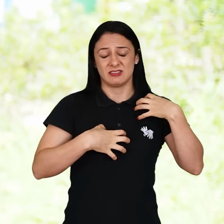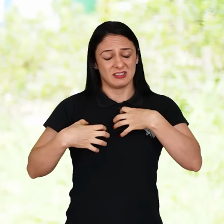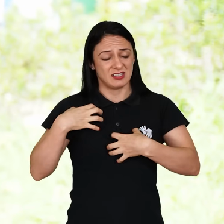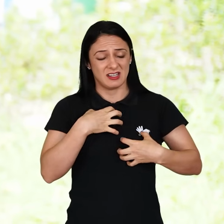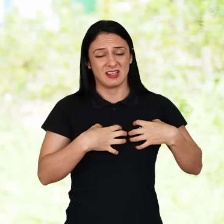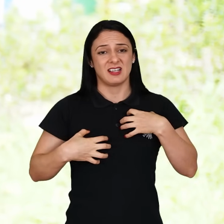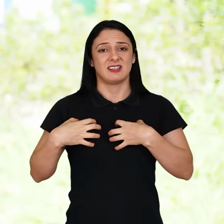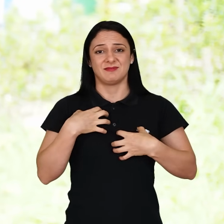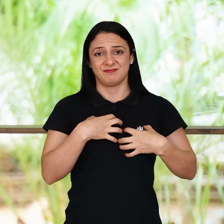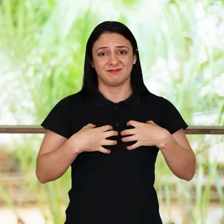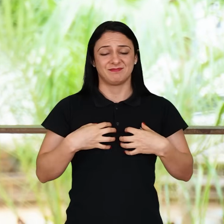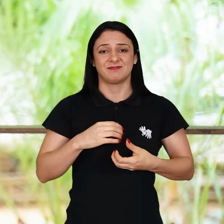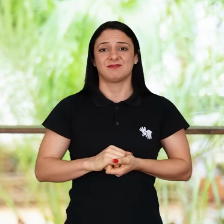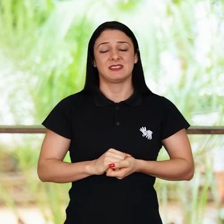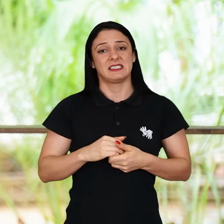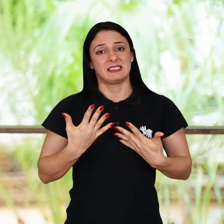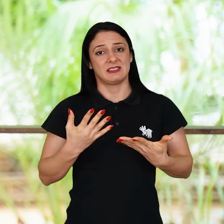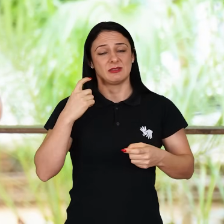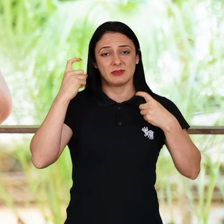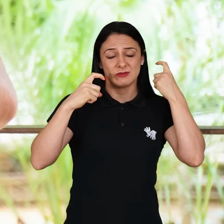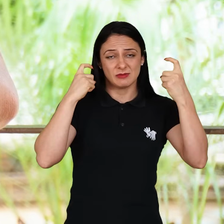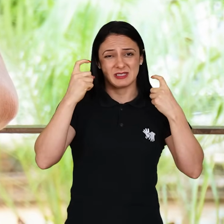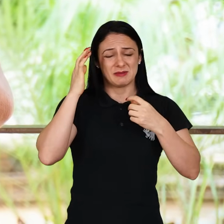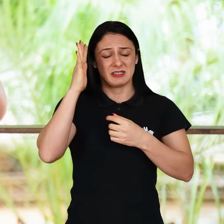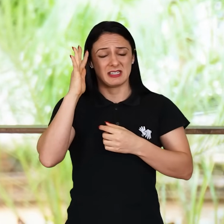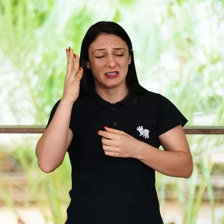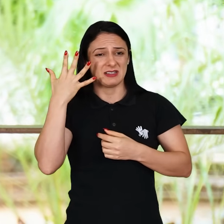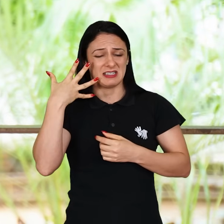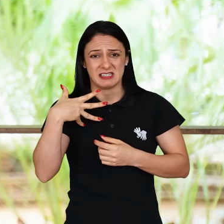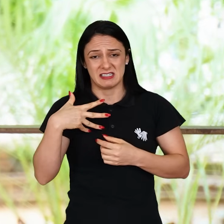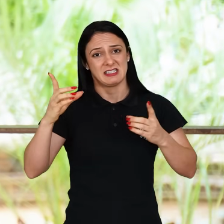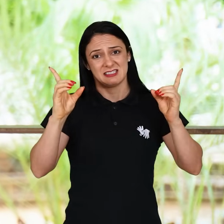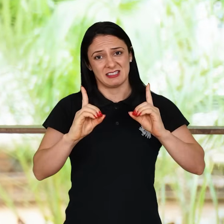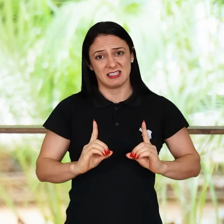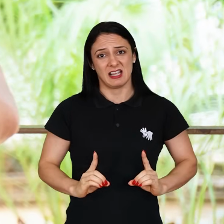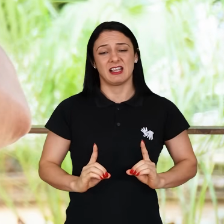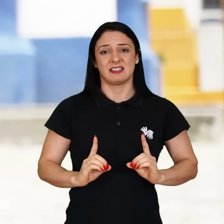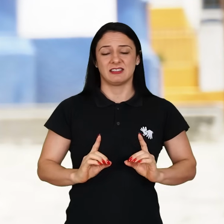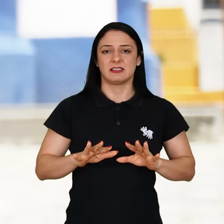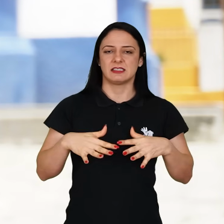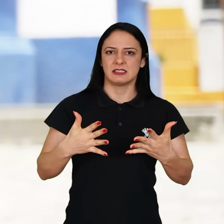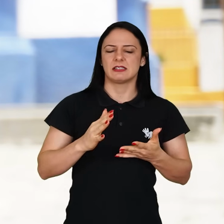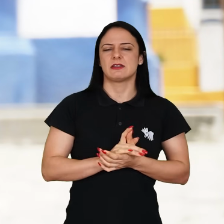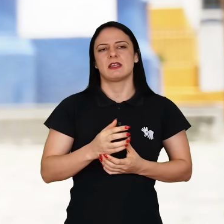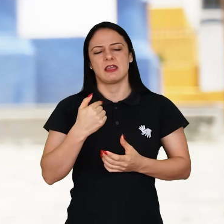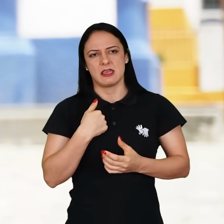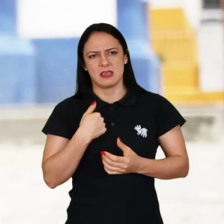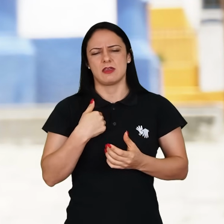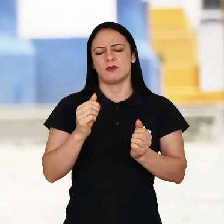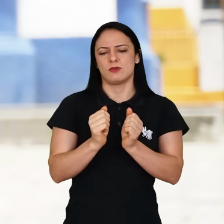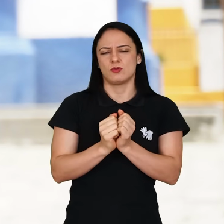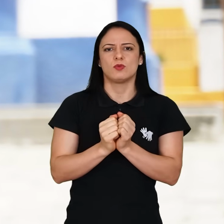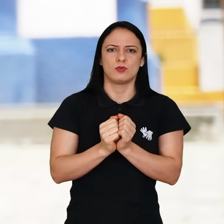sabe como que vai ser. Foi preocupante. A gente já imaginava uma criança deficiente, né? Aí a gente, eu